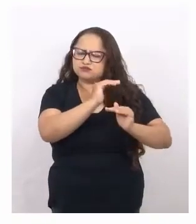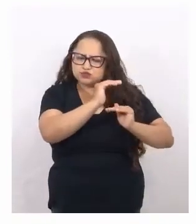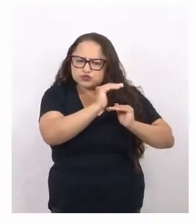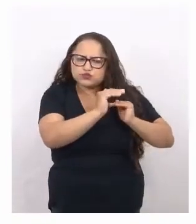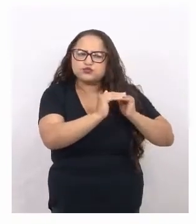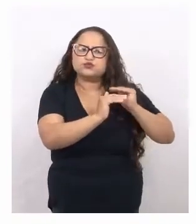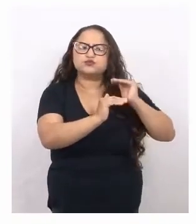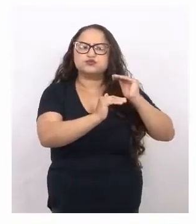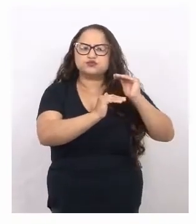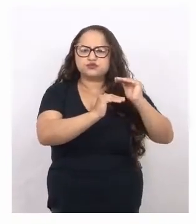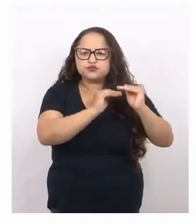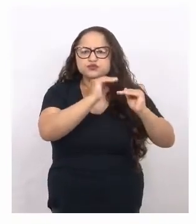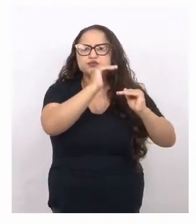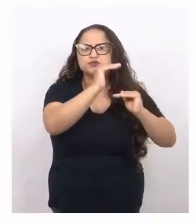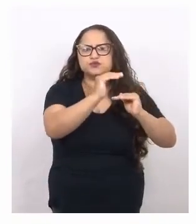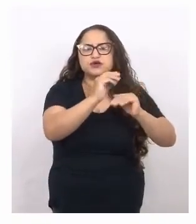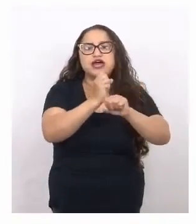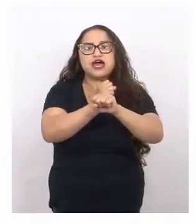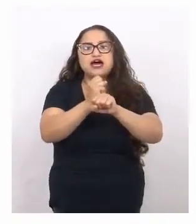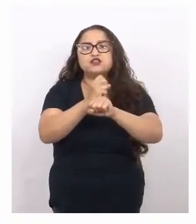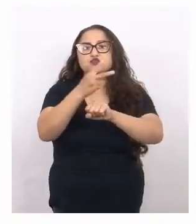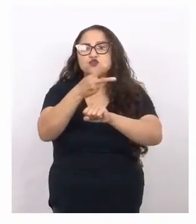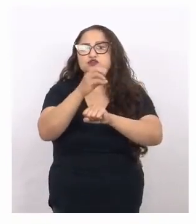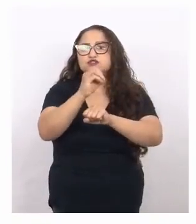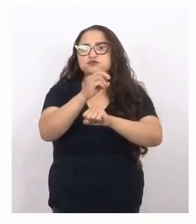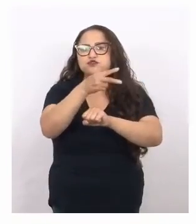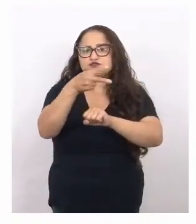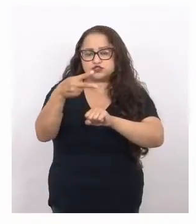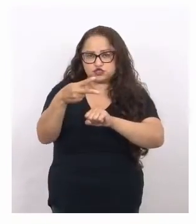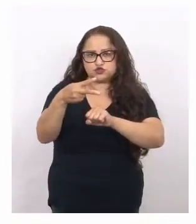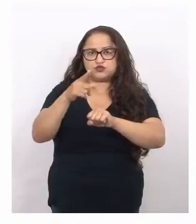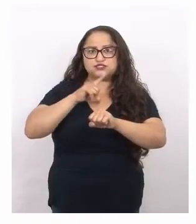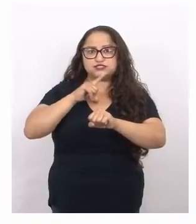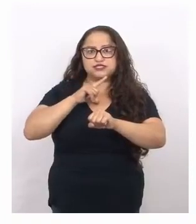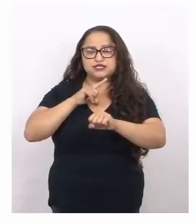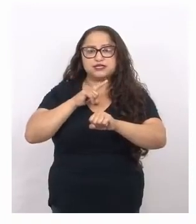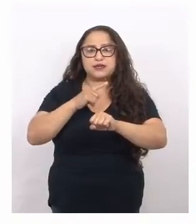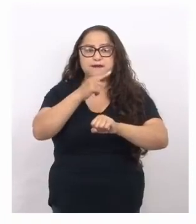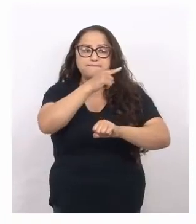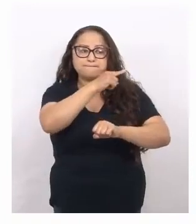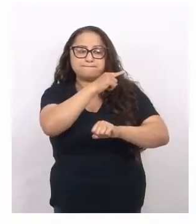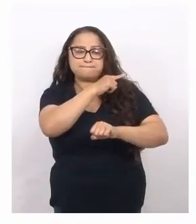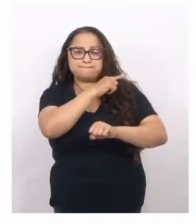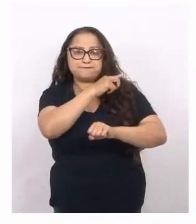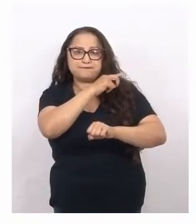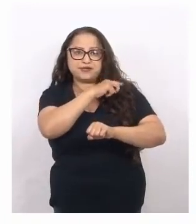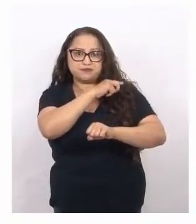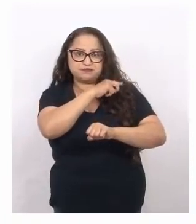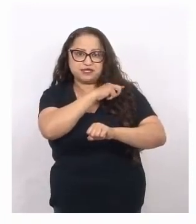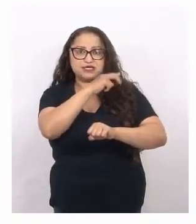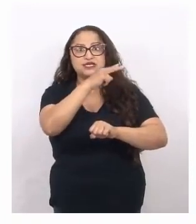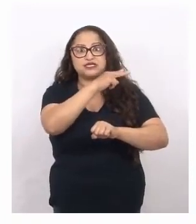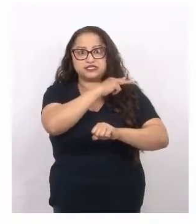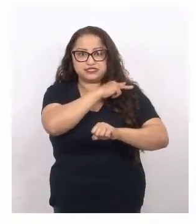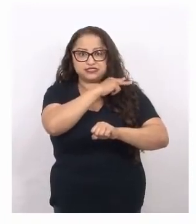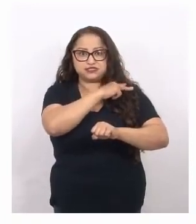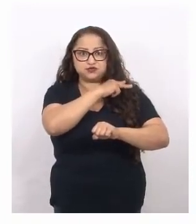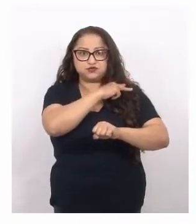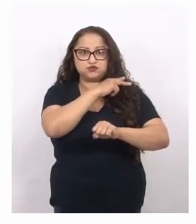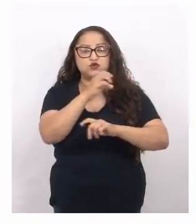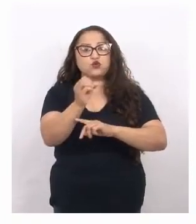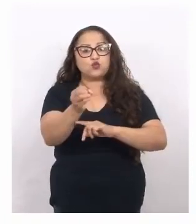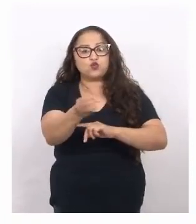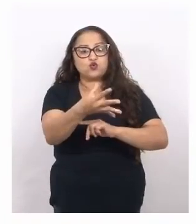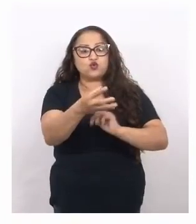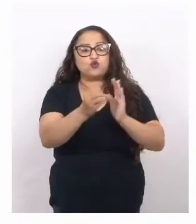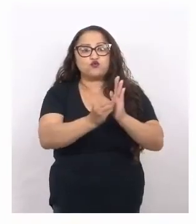Ou seja, em 2022, a gente vai ter a primeira e a segunda série com o novo